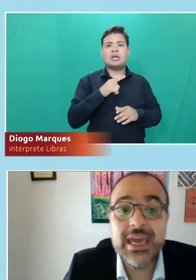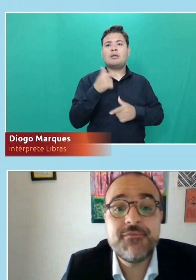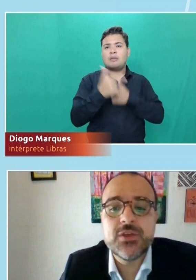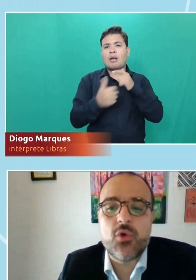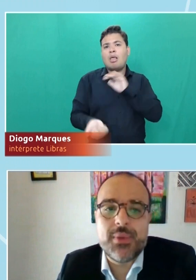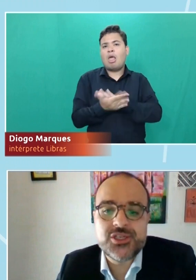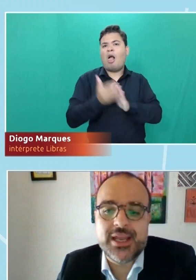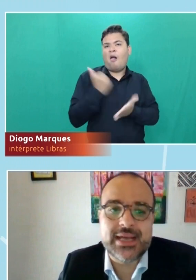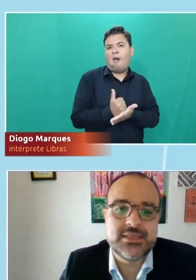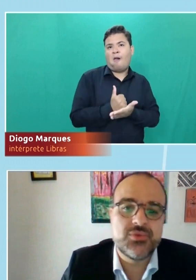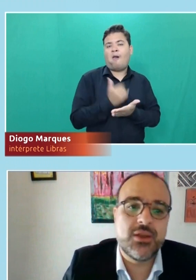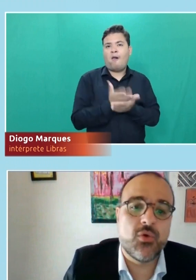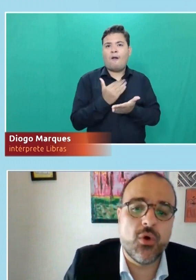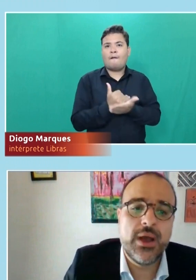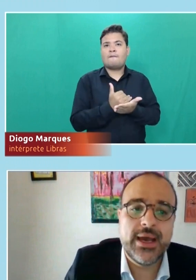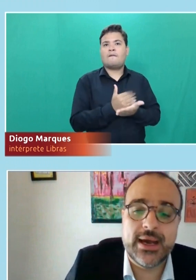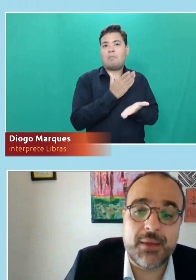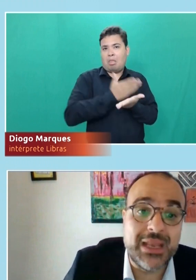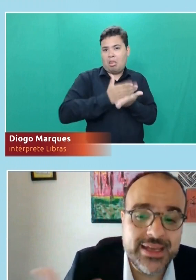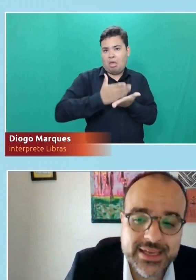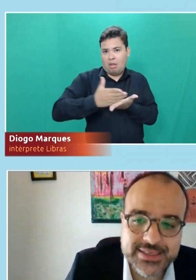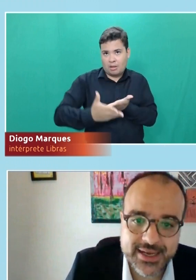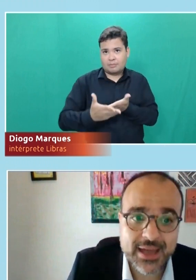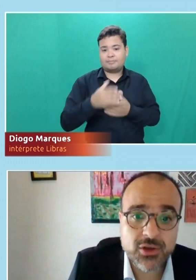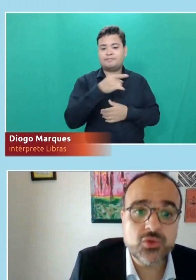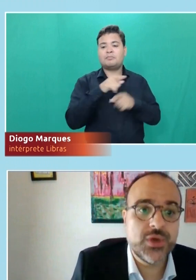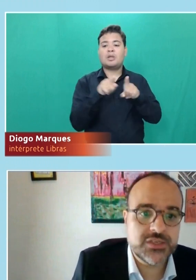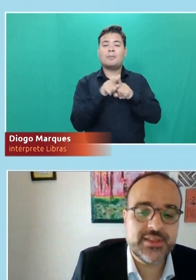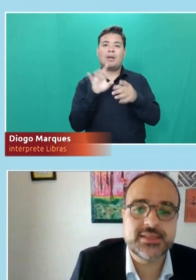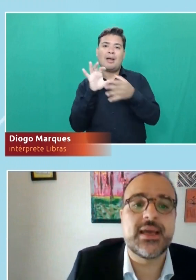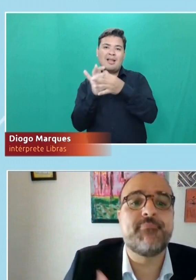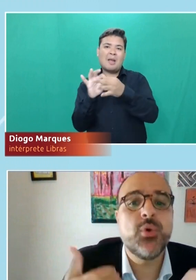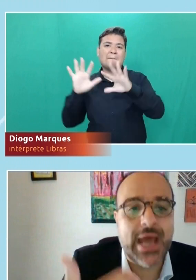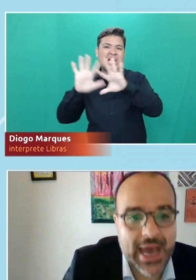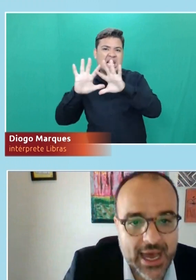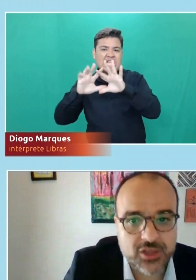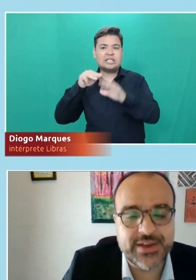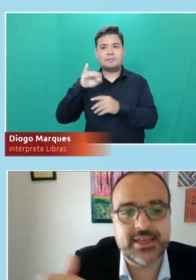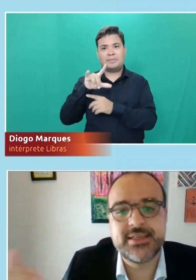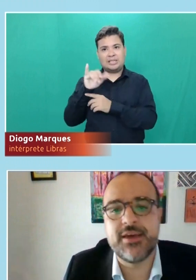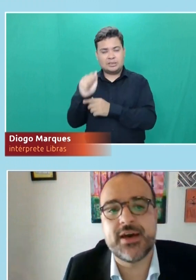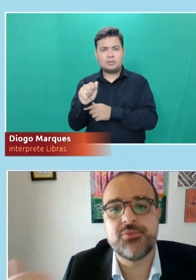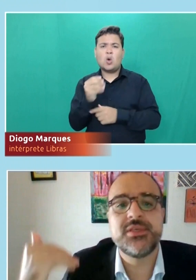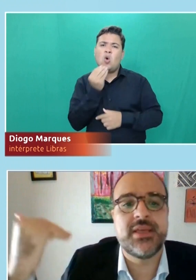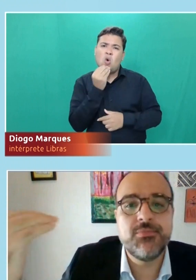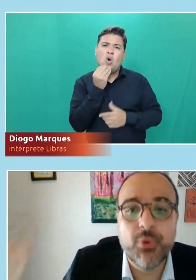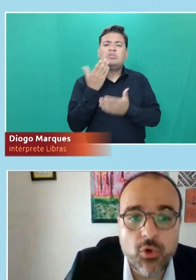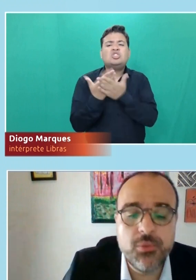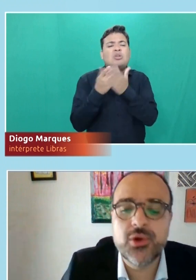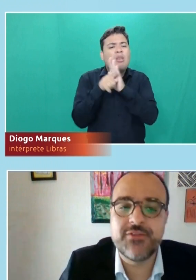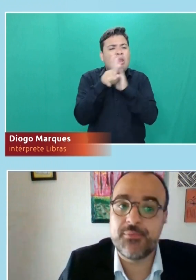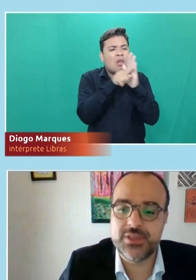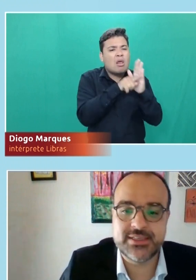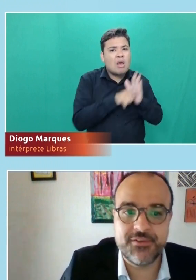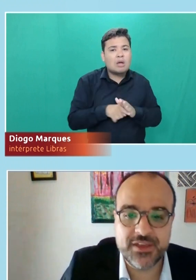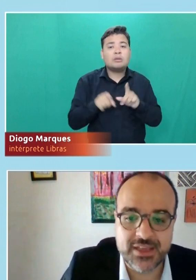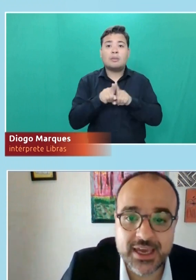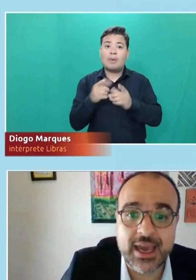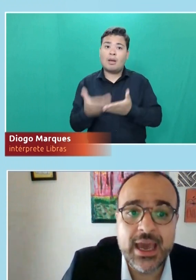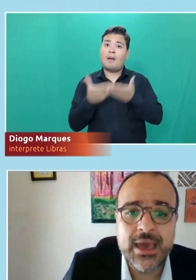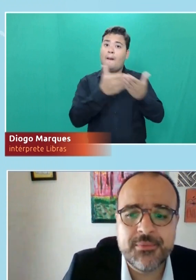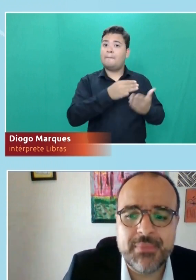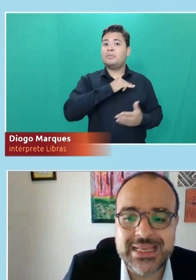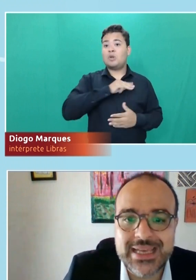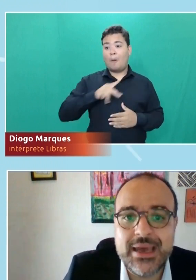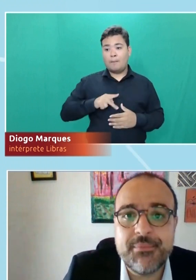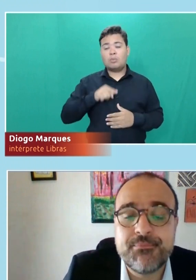rachadinhas, eventualmente a ligação dele com a milícia. É claro que tudo isso vai ter que ser apurado, vai ter que ser levado ao Ministério Público, ele vai poder se